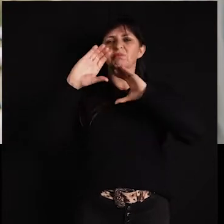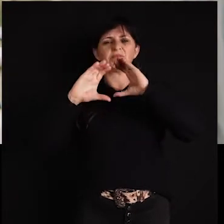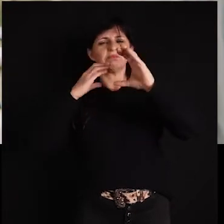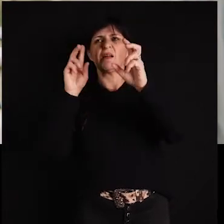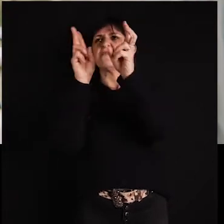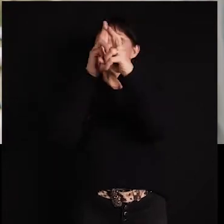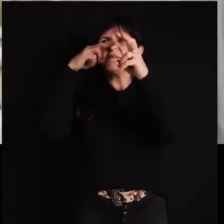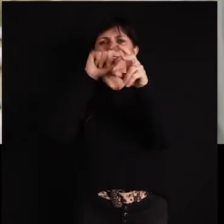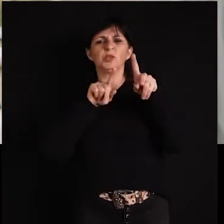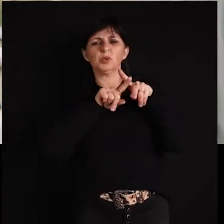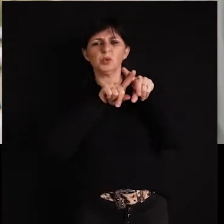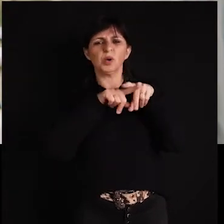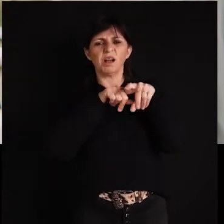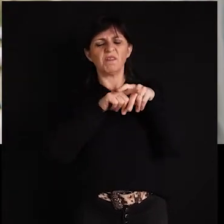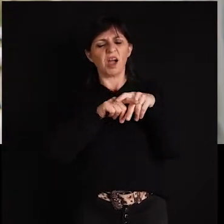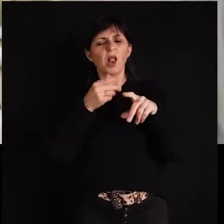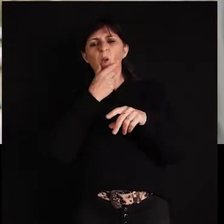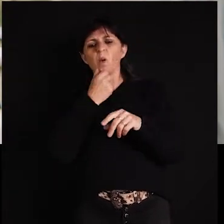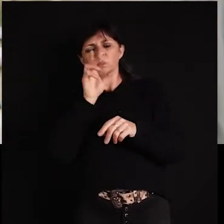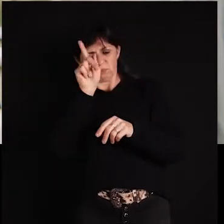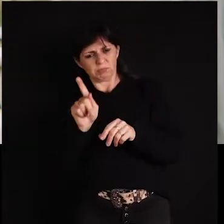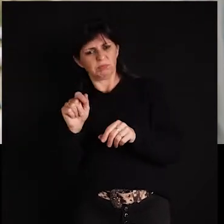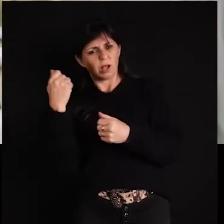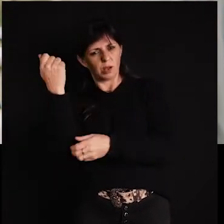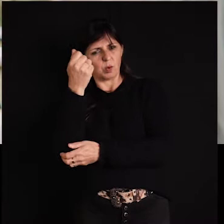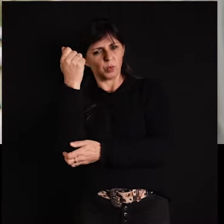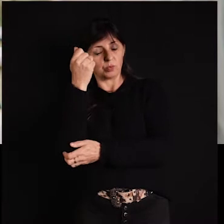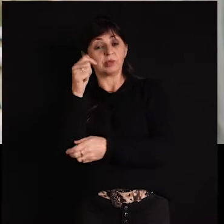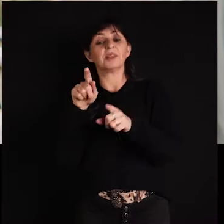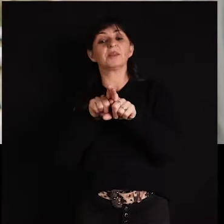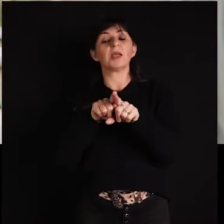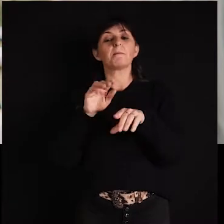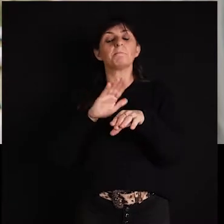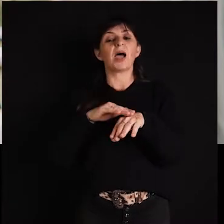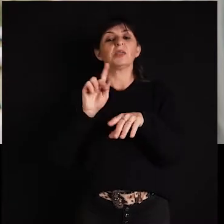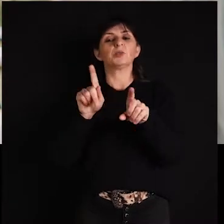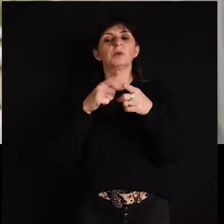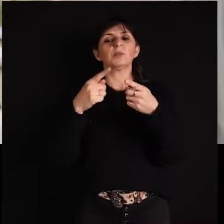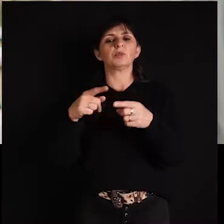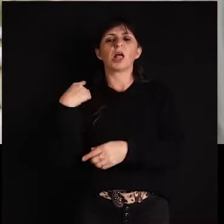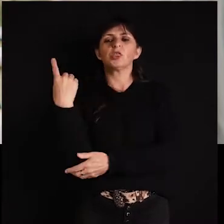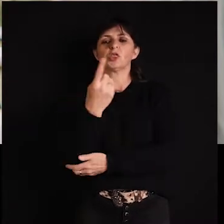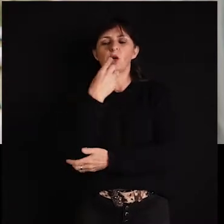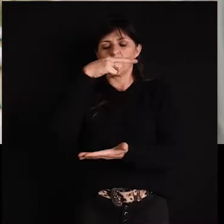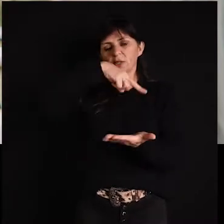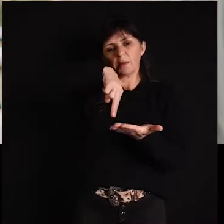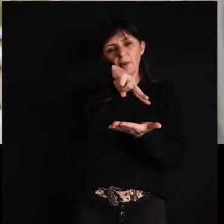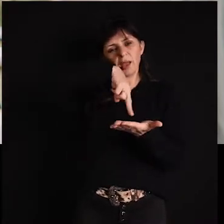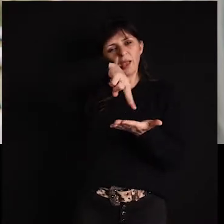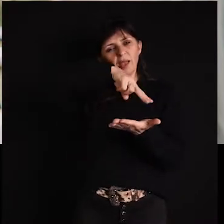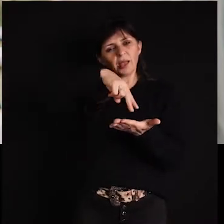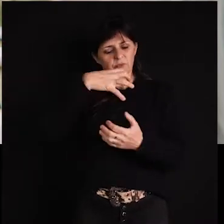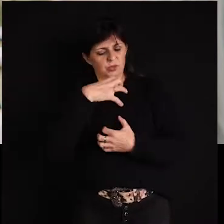fez muito sucesso. Outra música que fez grande sucesso foi a Nossa Vaneira. Esta vaneira tem o jeitão